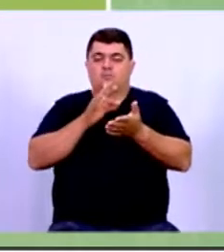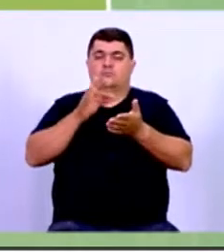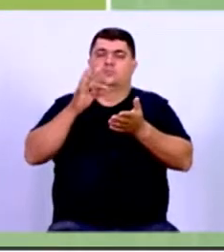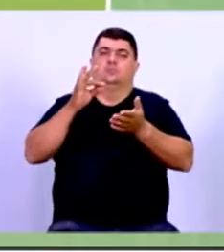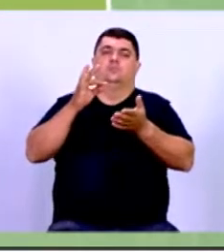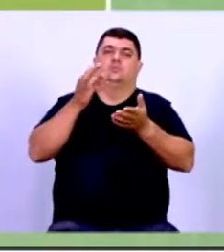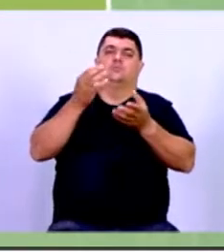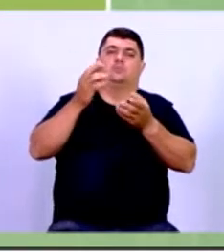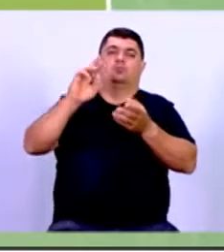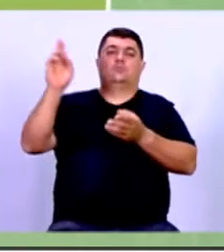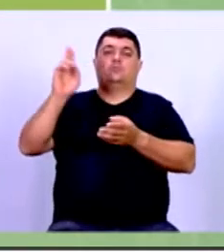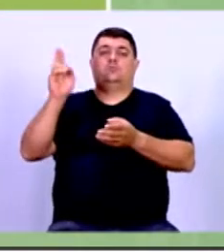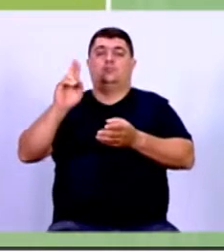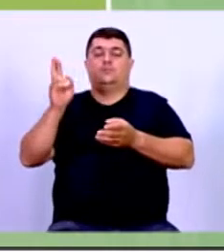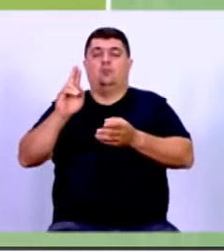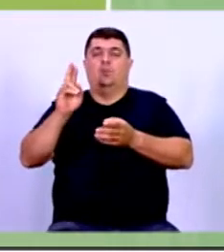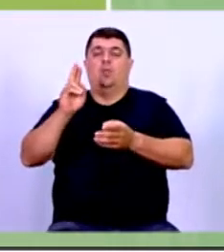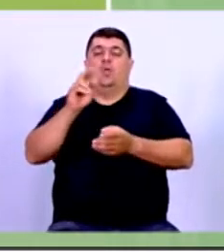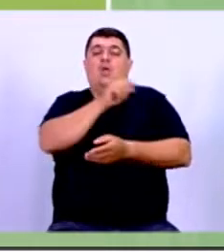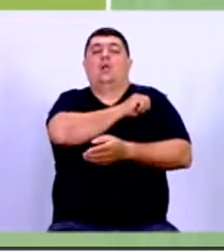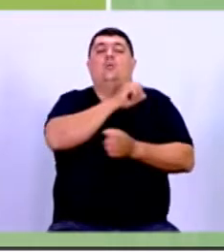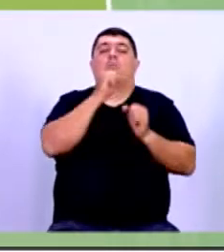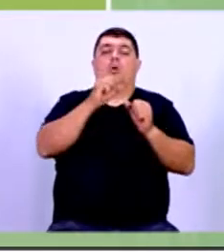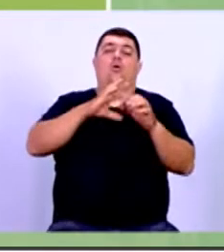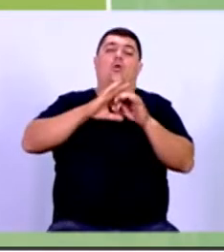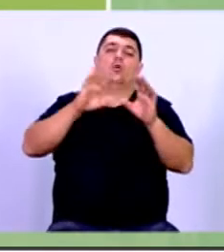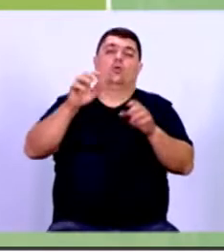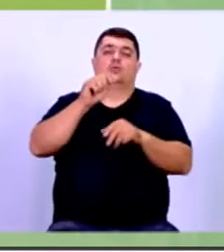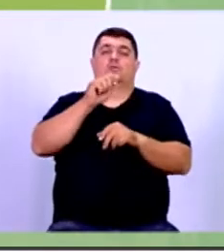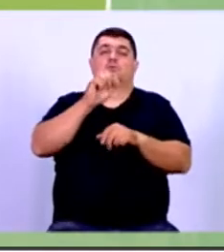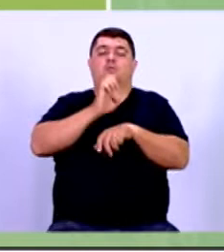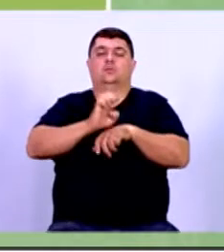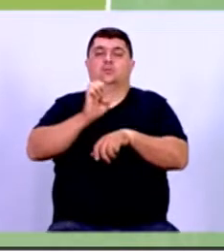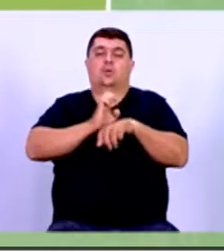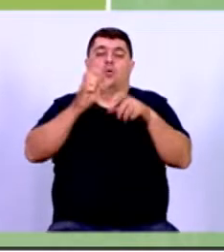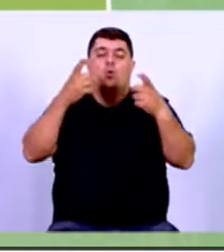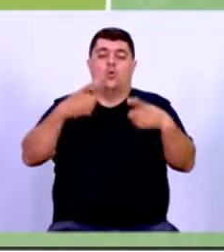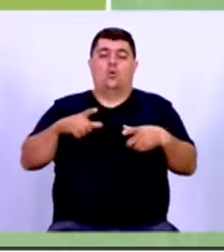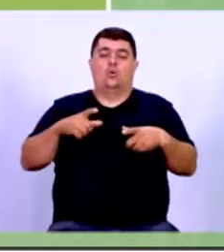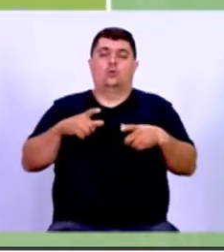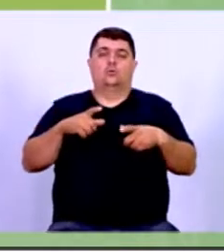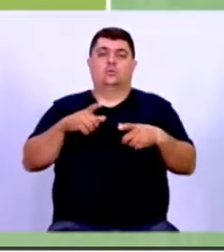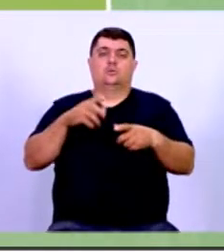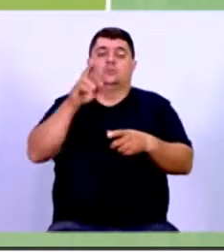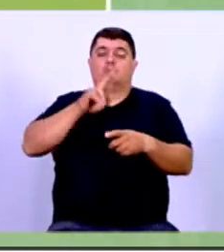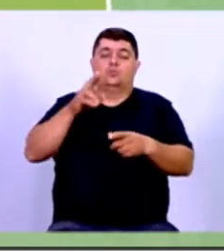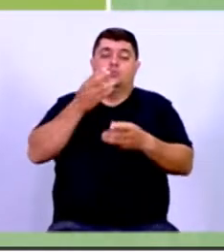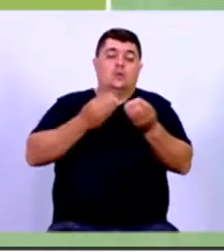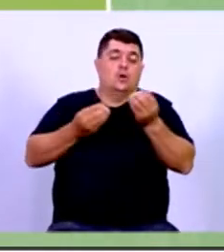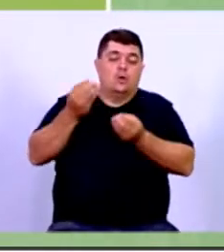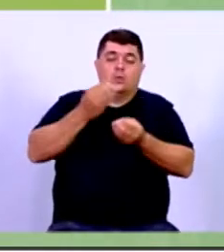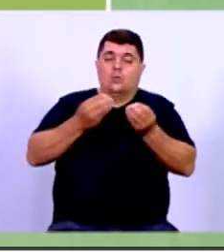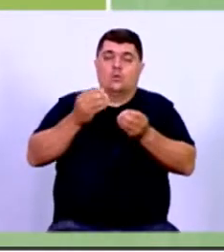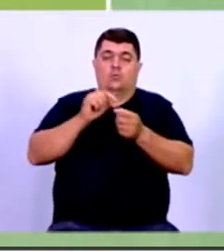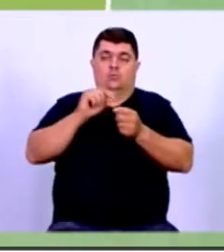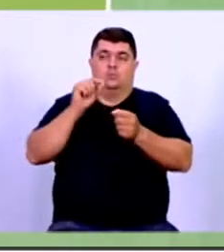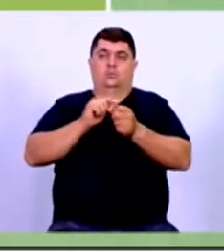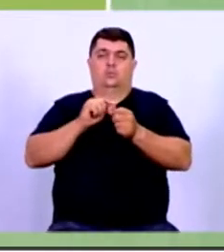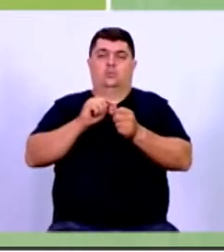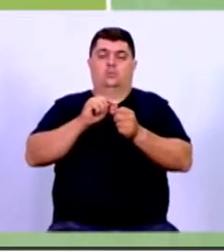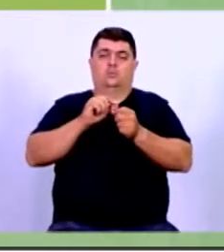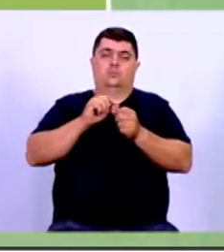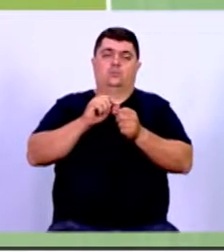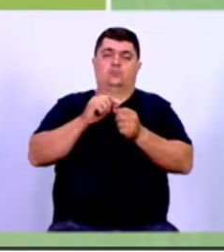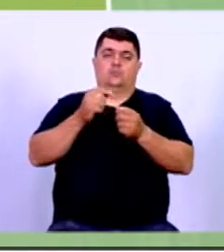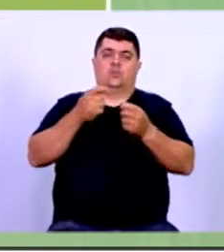estágio, quem é o estudante que pode fazer estágio, onde que ele pode fazer, quais são os instrumentos que ele vai utilizar, como